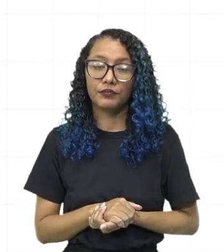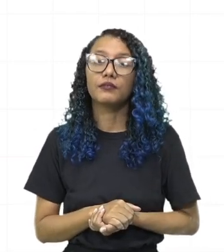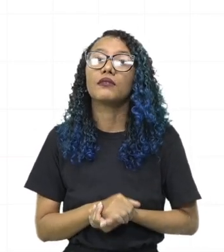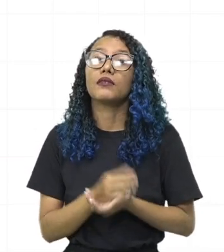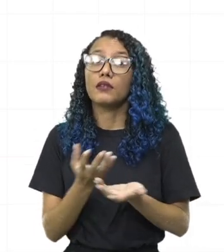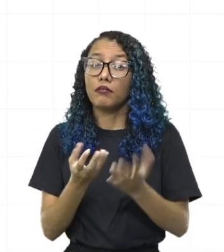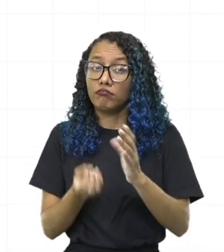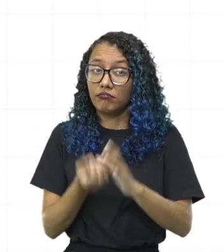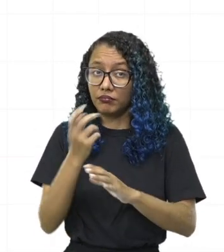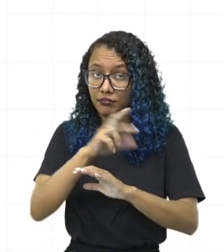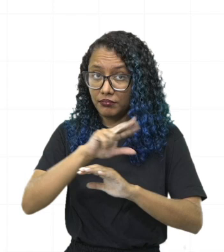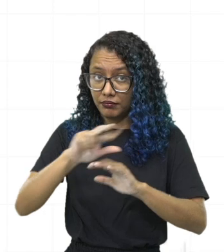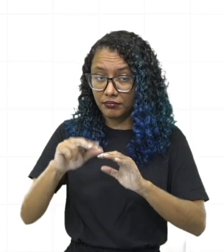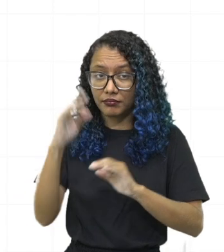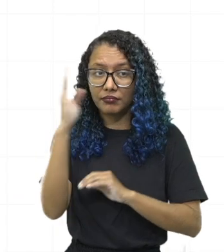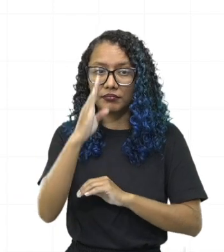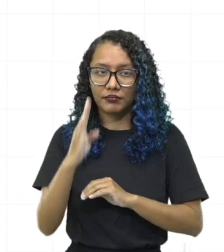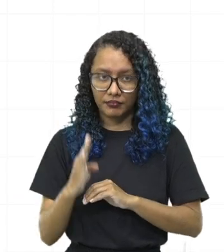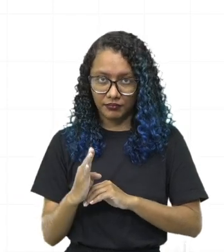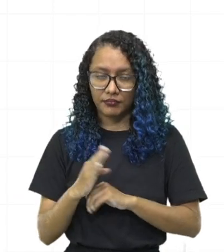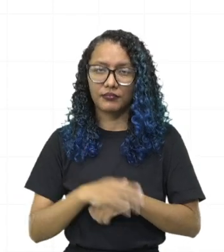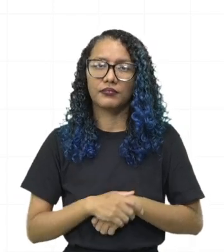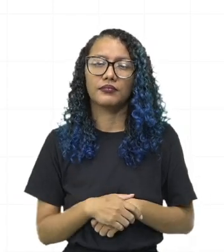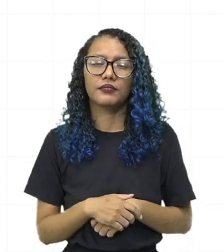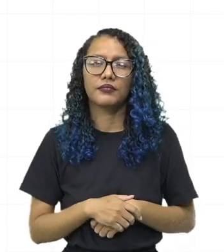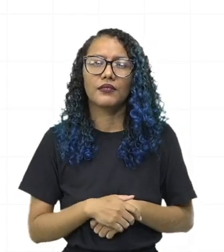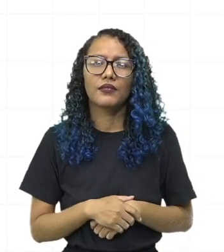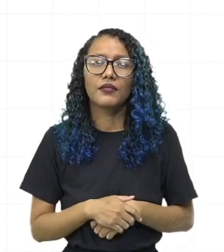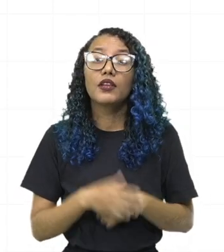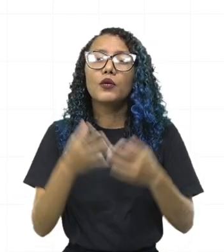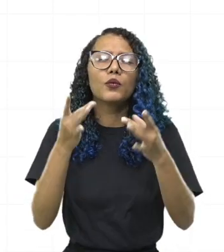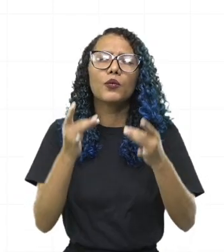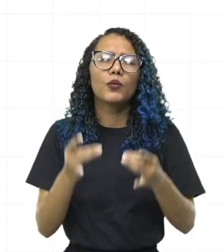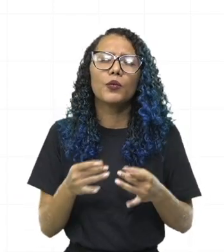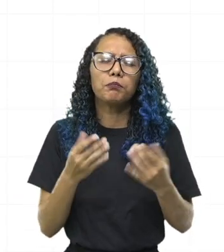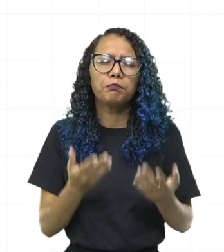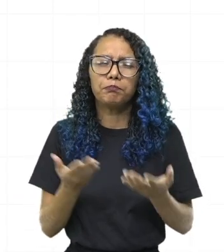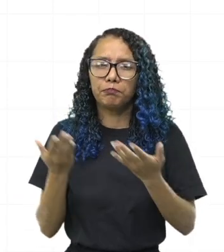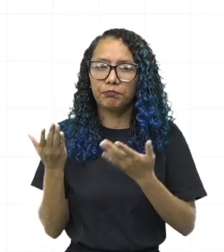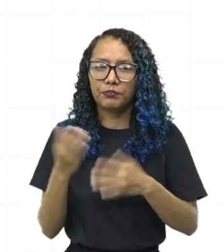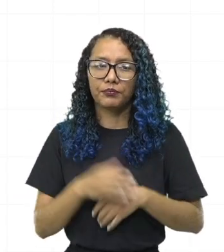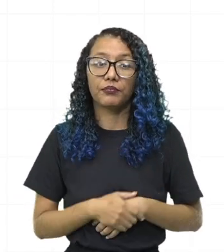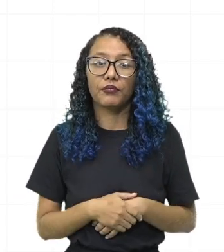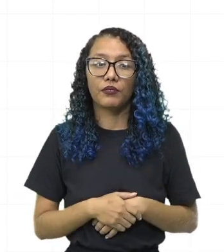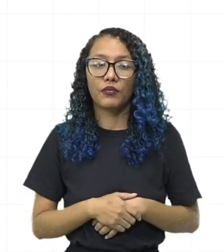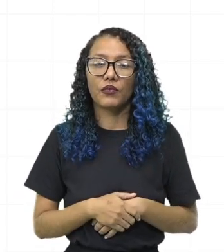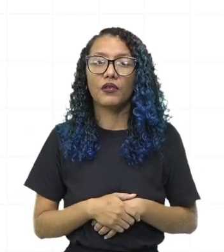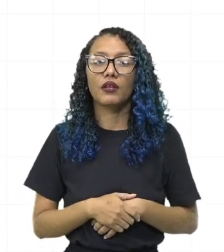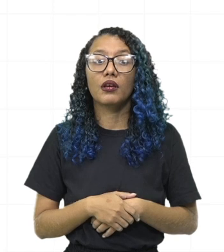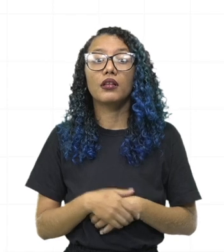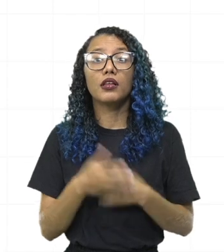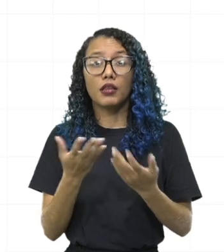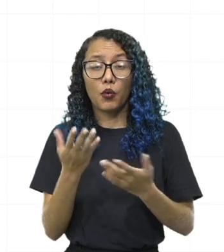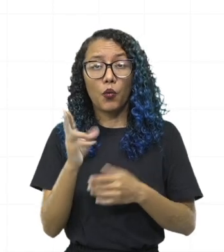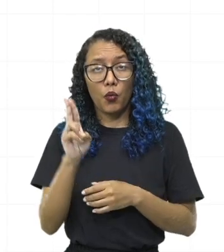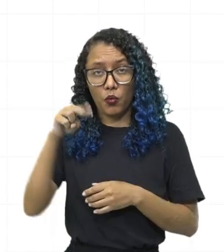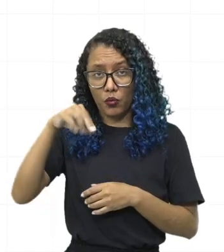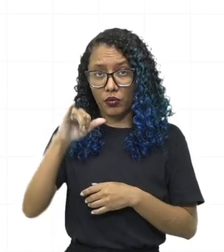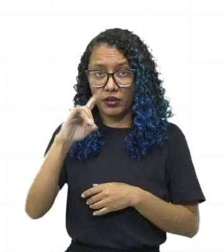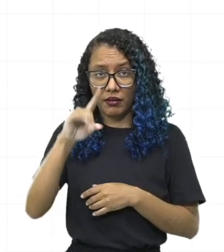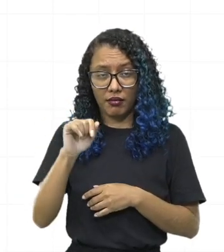conhecimento, temos biodiversidade brasileira. O detalhamento da nossa aula, nós temos unidades de